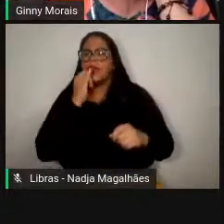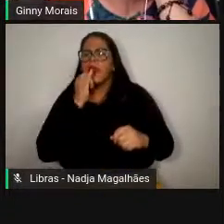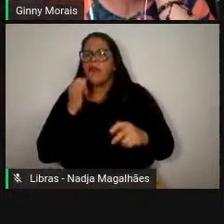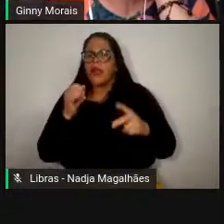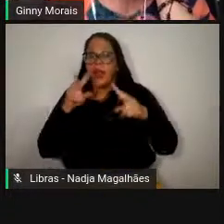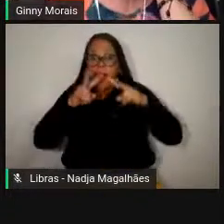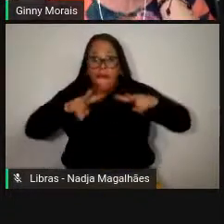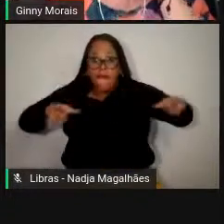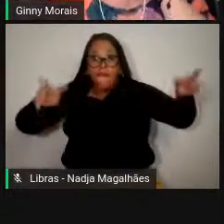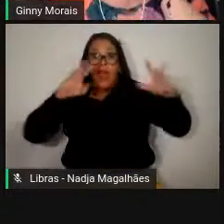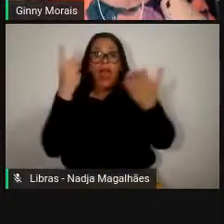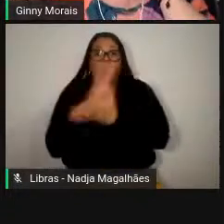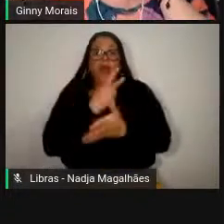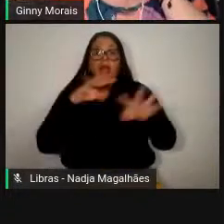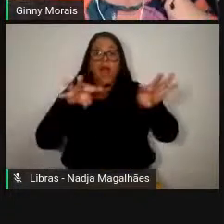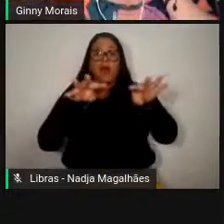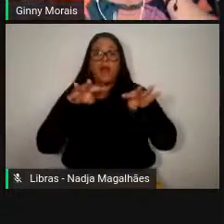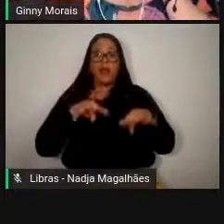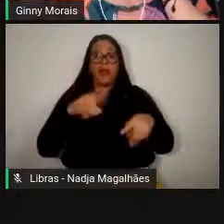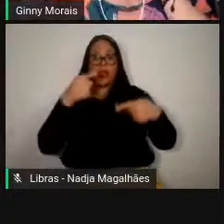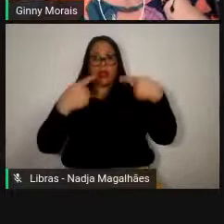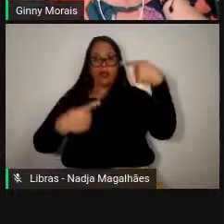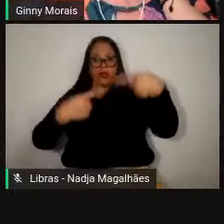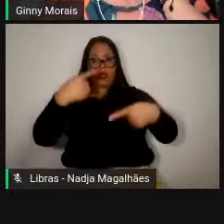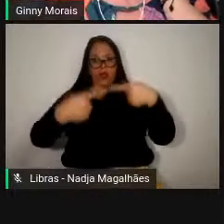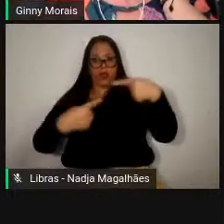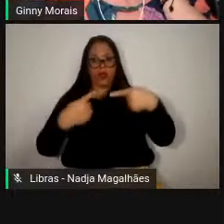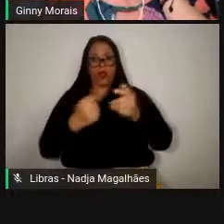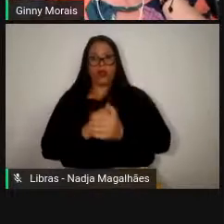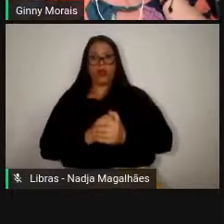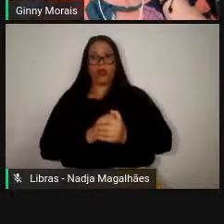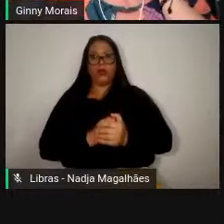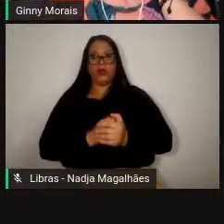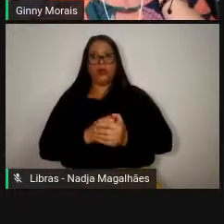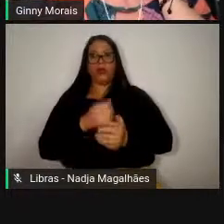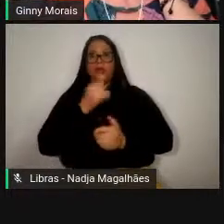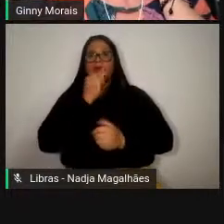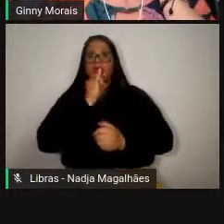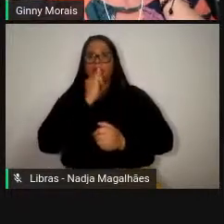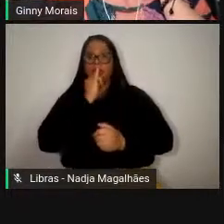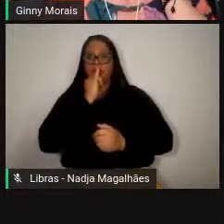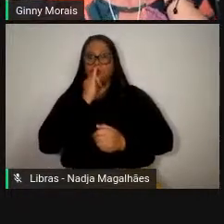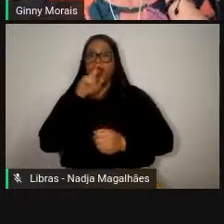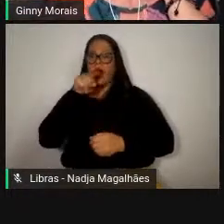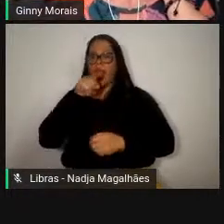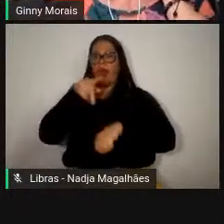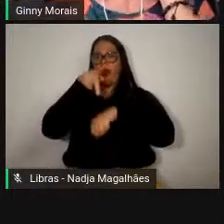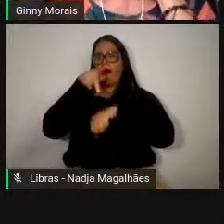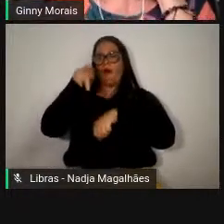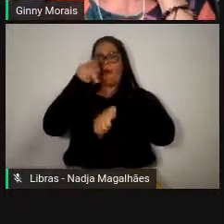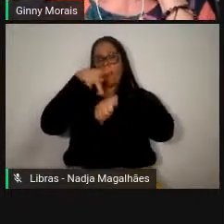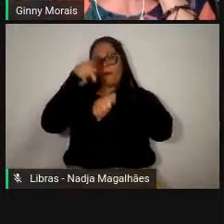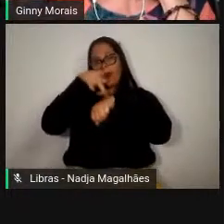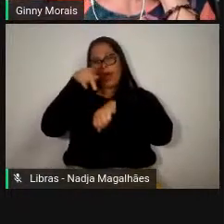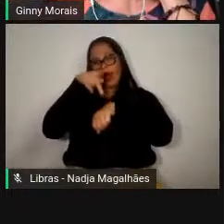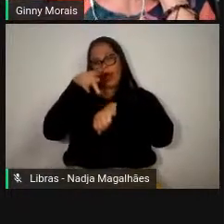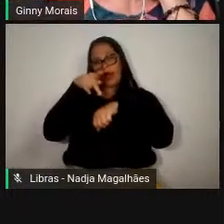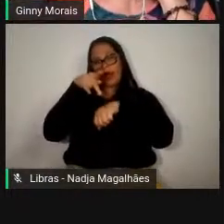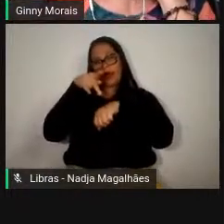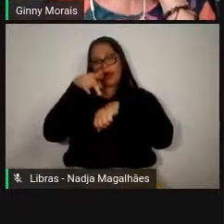reação do plenário a um discurso. Neste caso do exemplo aqui, é o Senado do México. Enquanto uma parlamentar